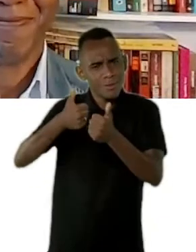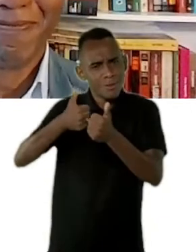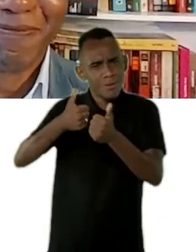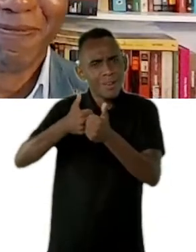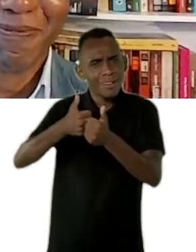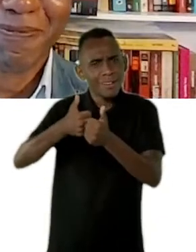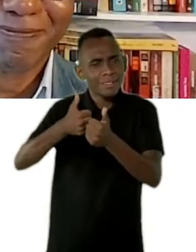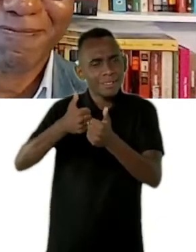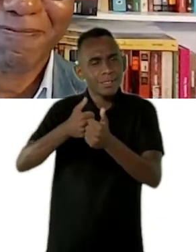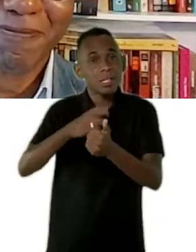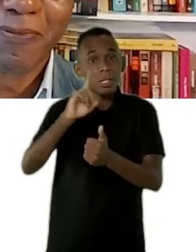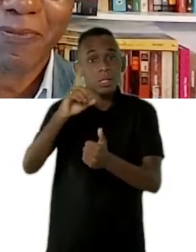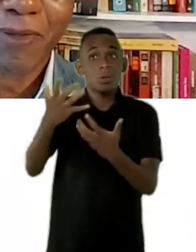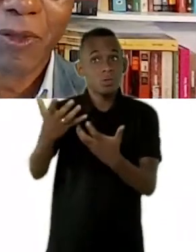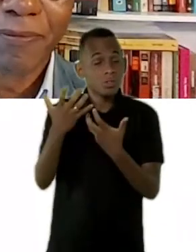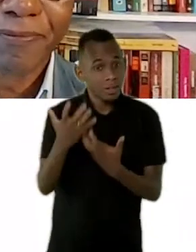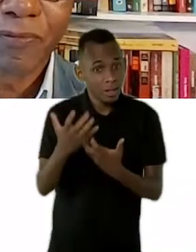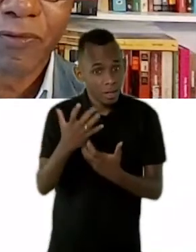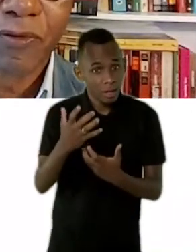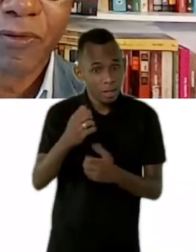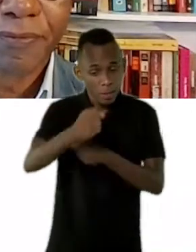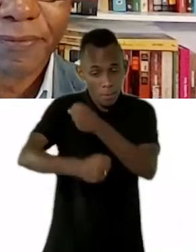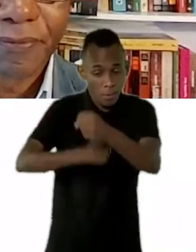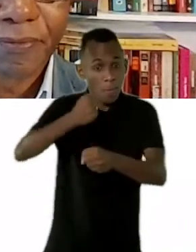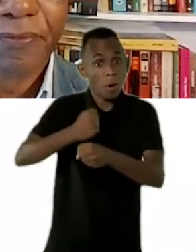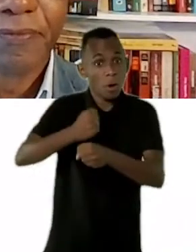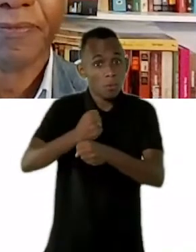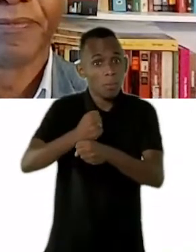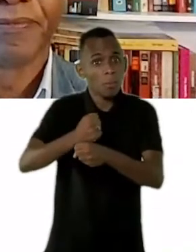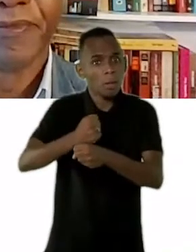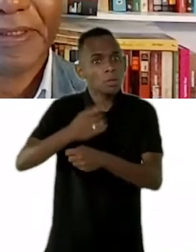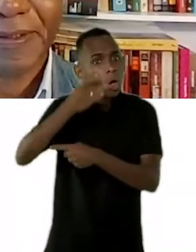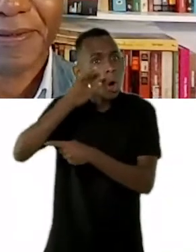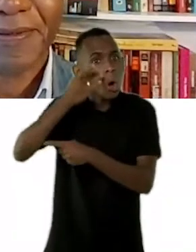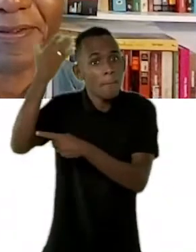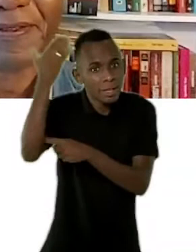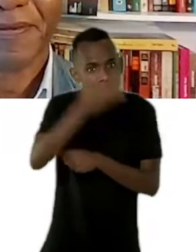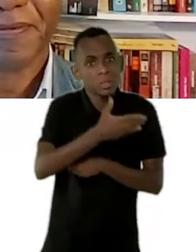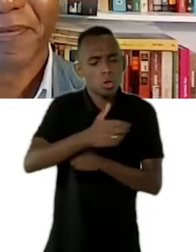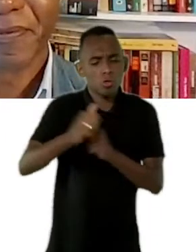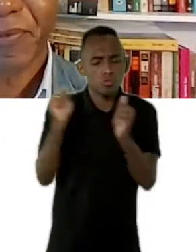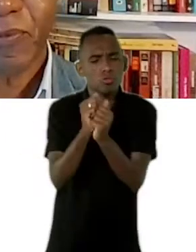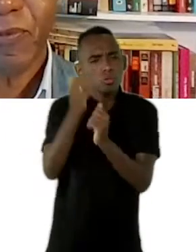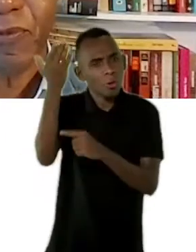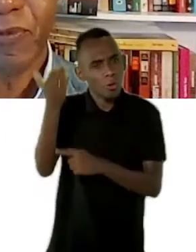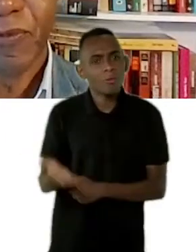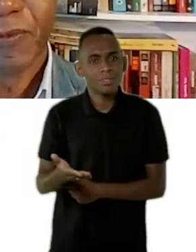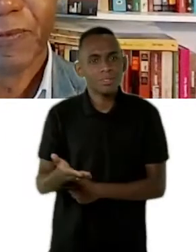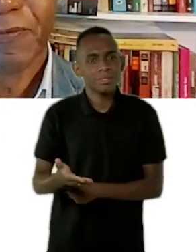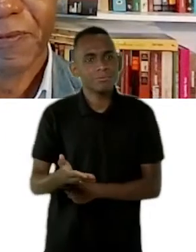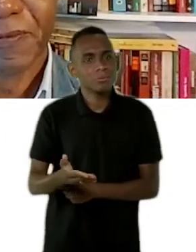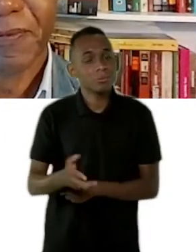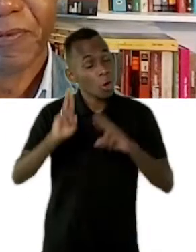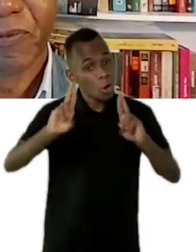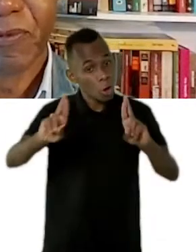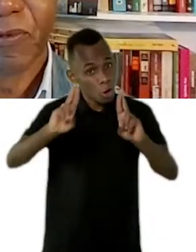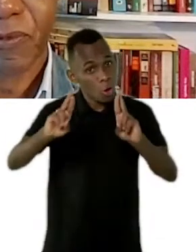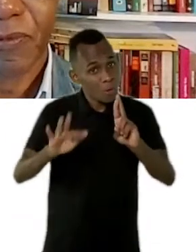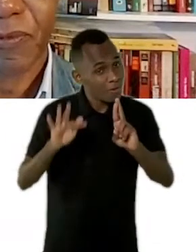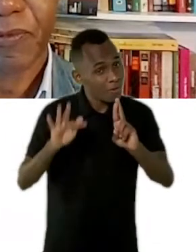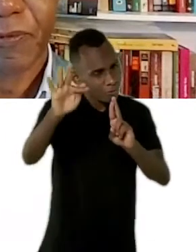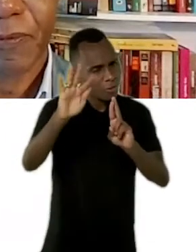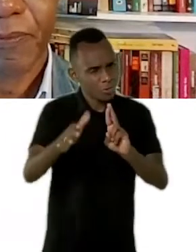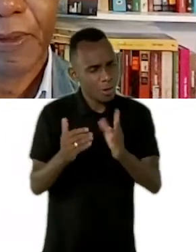Deus quiser, ano que vem nós vamos fazer uma presencial lá em Santo André com você. Deus quiser, se der tudo certo. Já tá dando, já tá